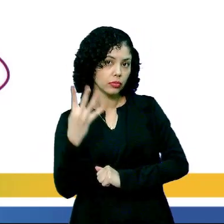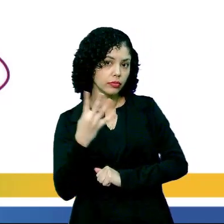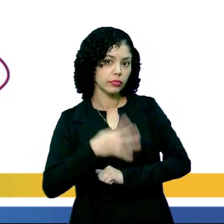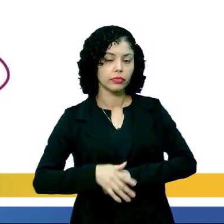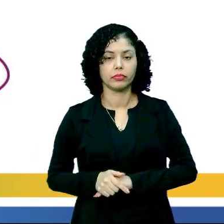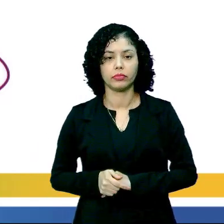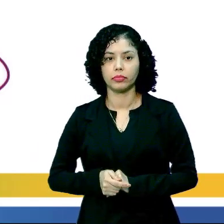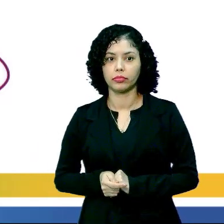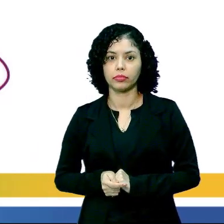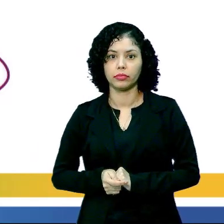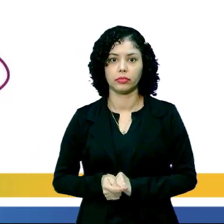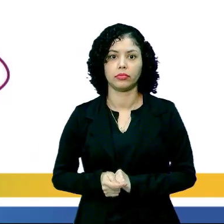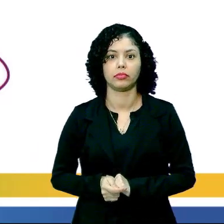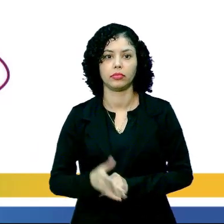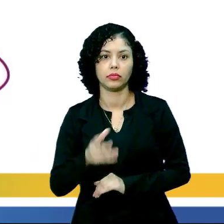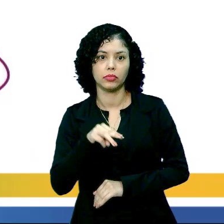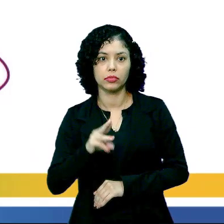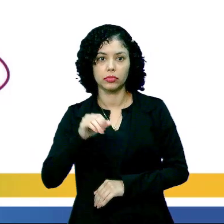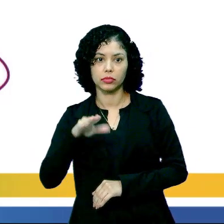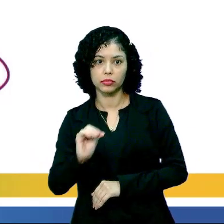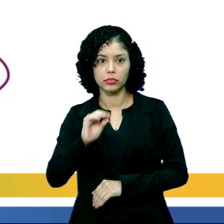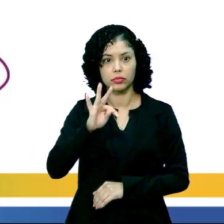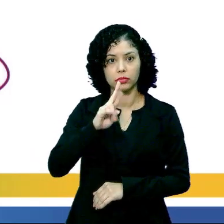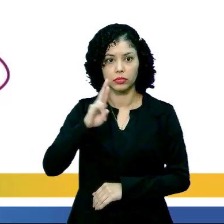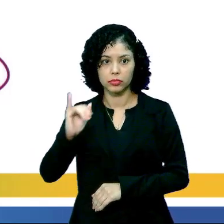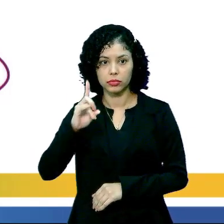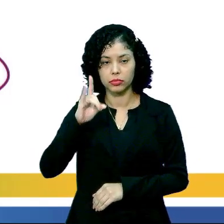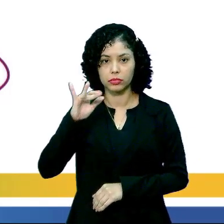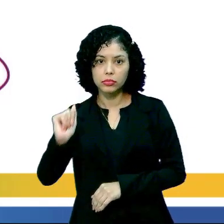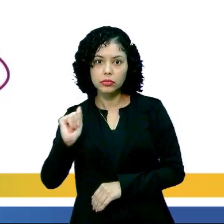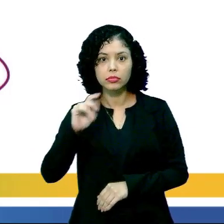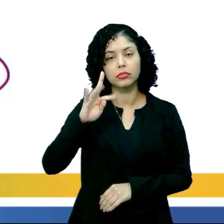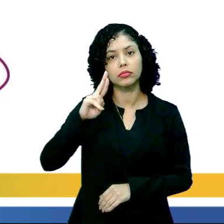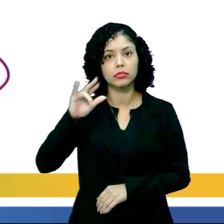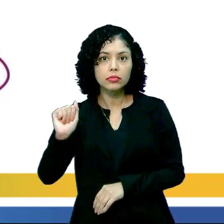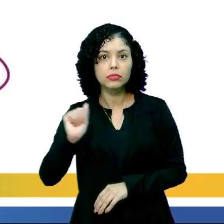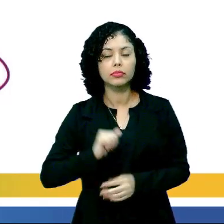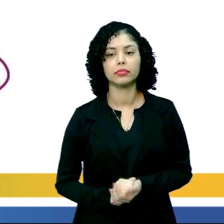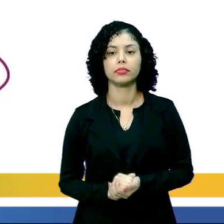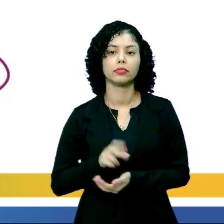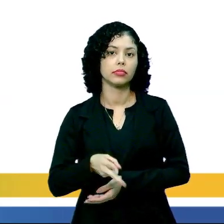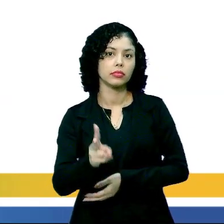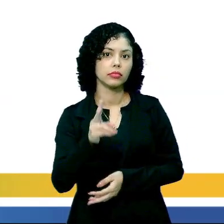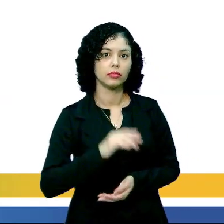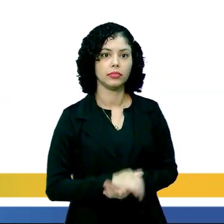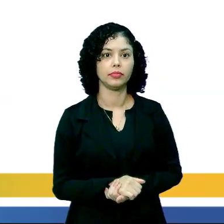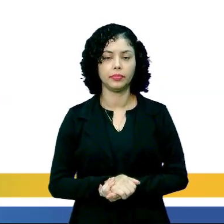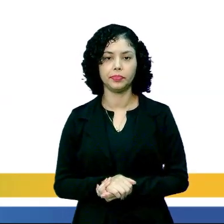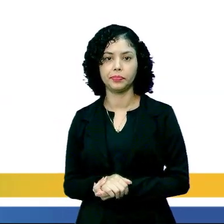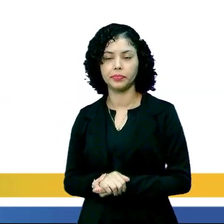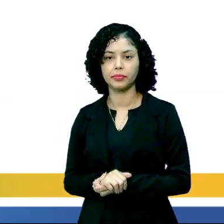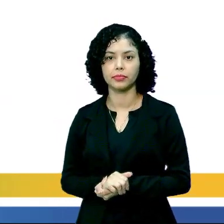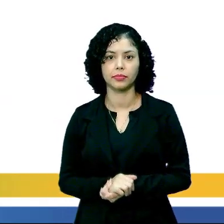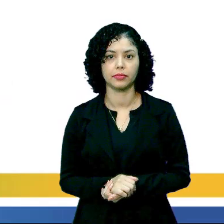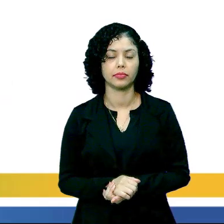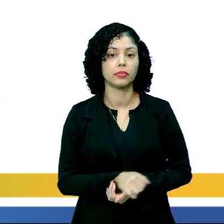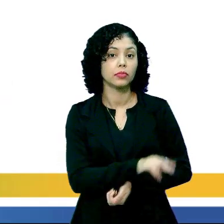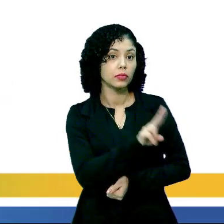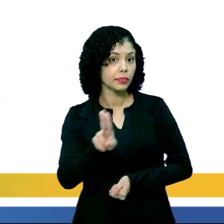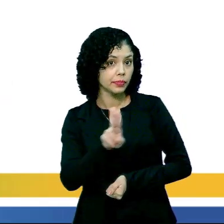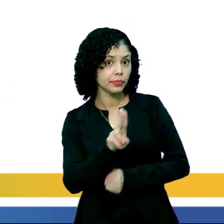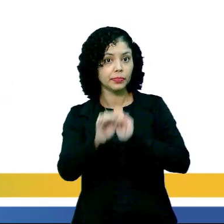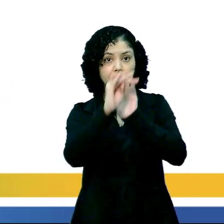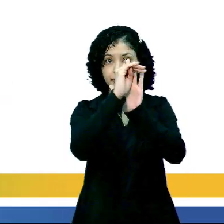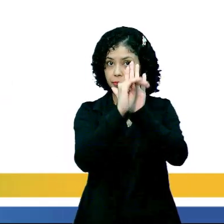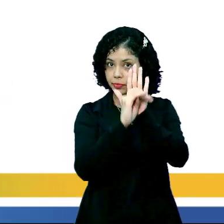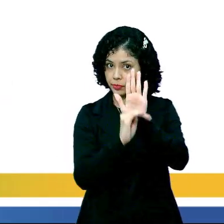hidrogênios aí nós vamos classificar em mono de tri ou até trás tudo bem vamos seguir Olha só ah nomenclatura